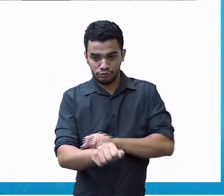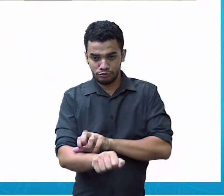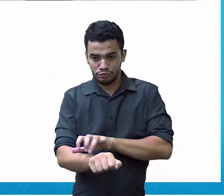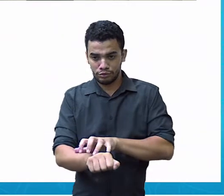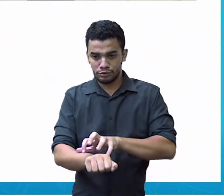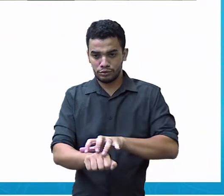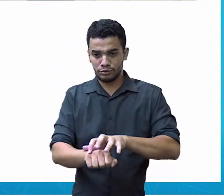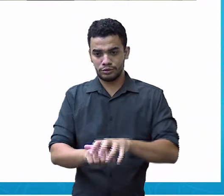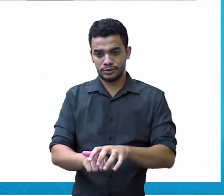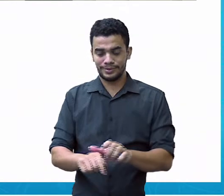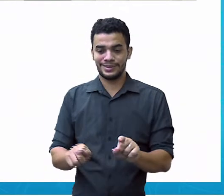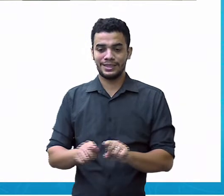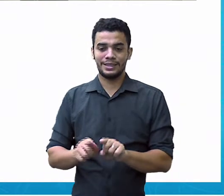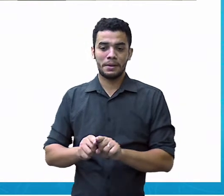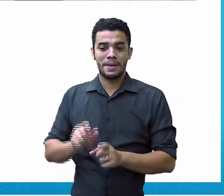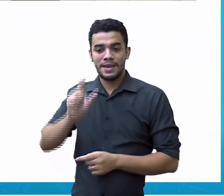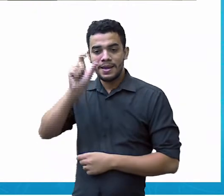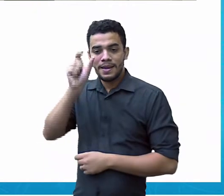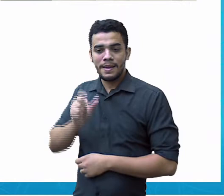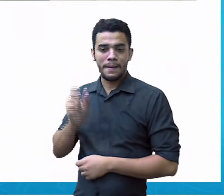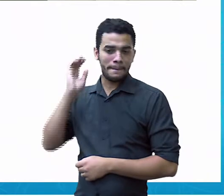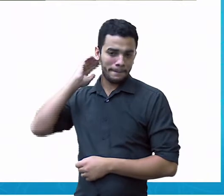envolve a medula,